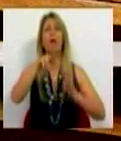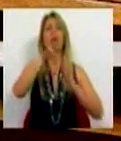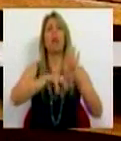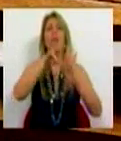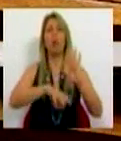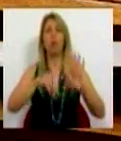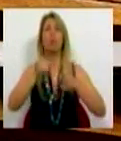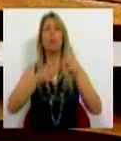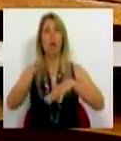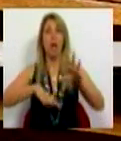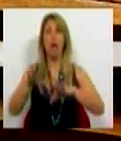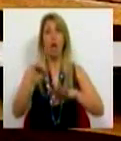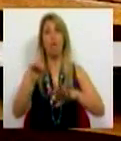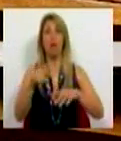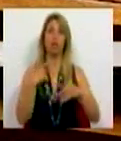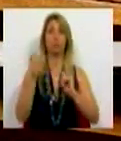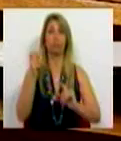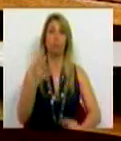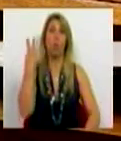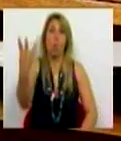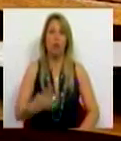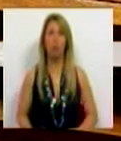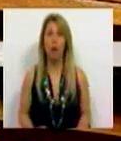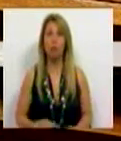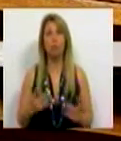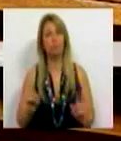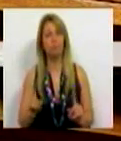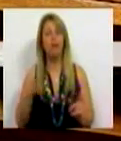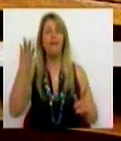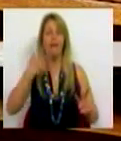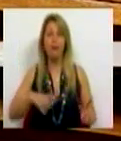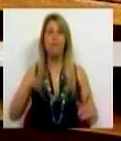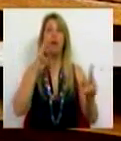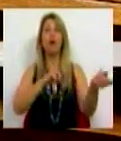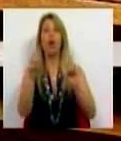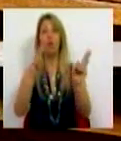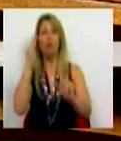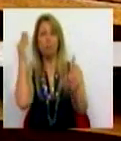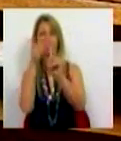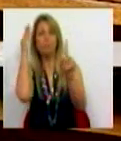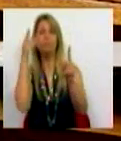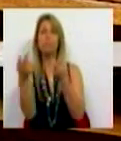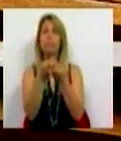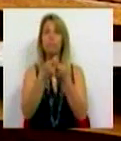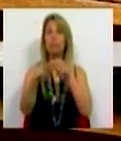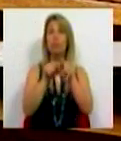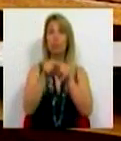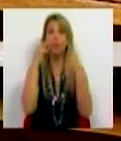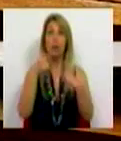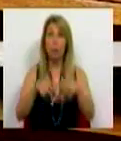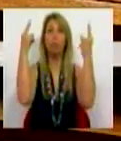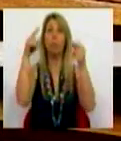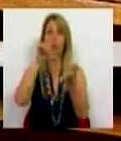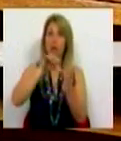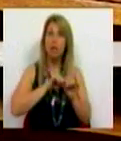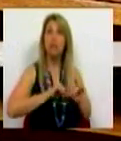fizemos em 4 anos. Queremos reformas centradas na proximidade das políticas públicas, na